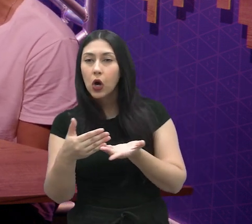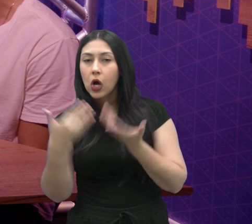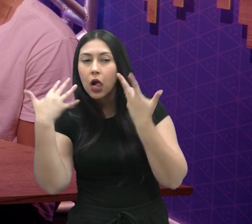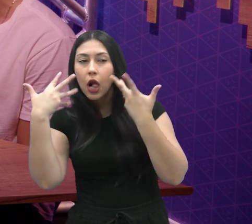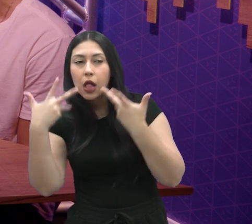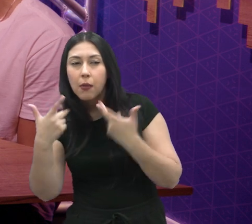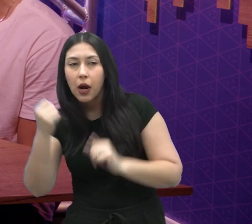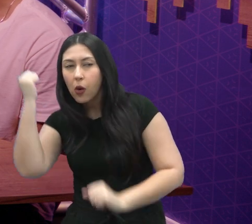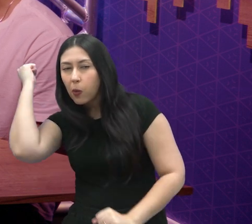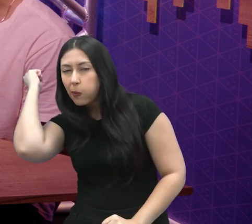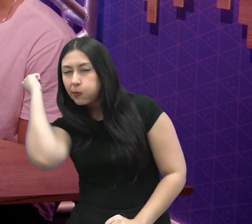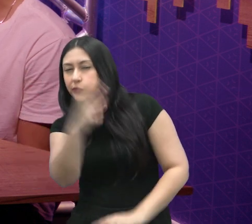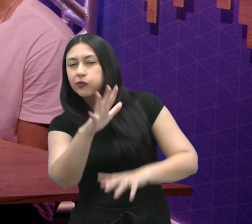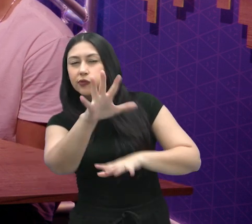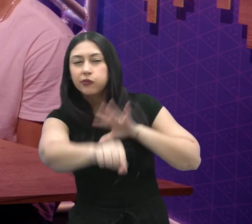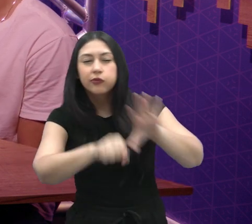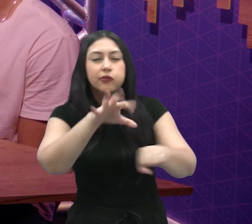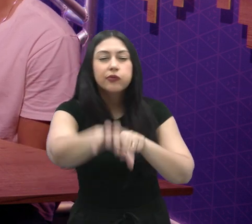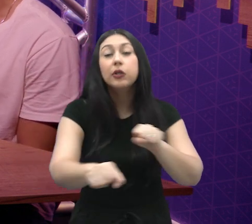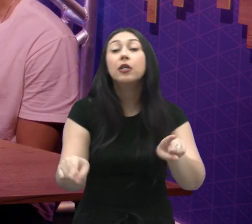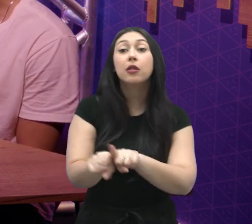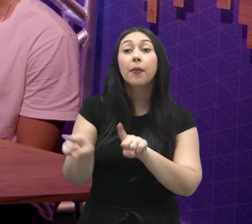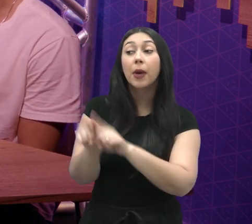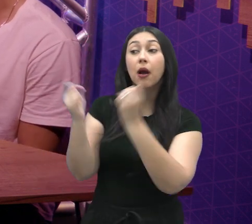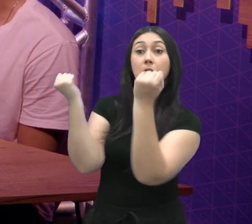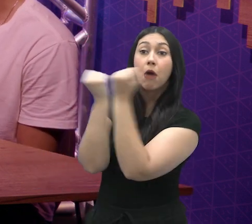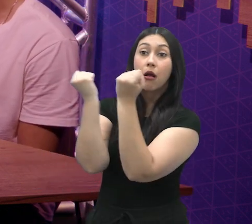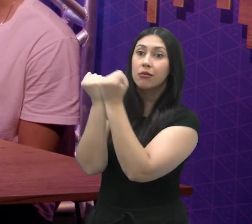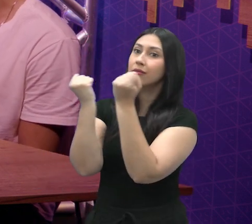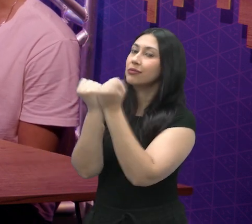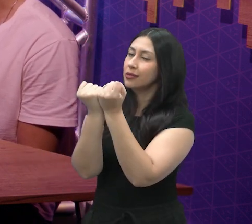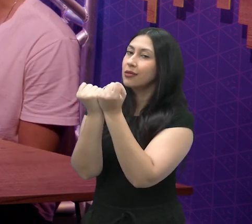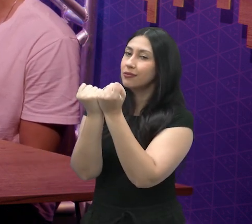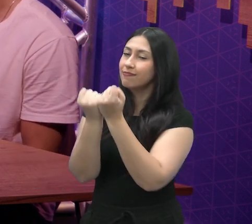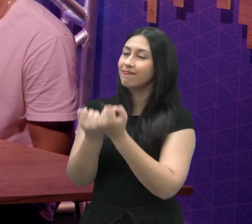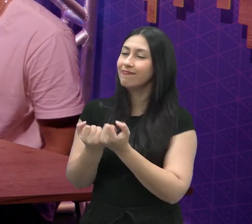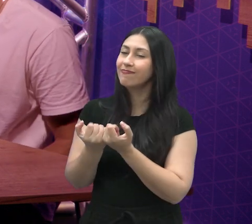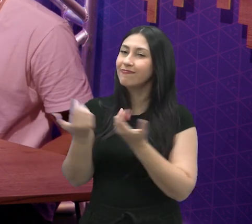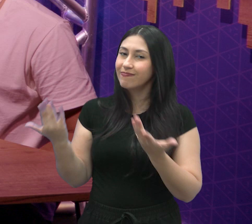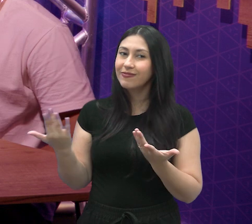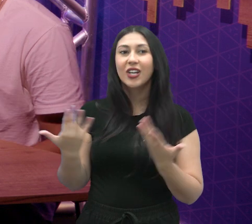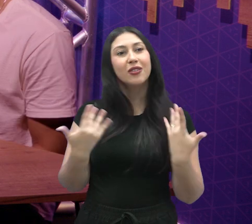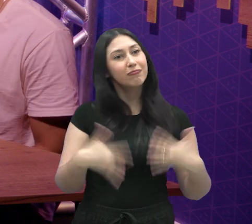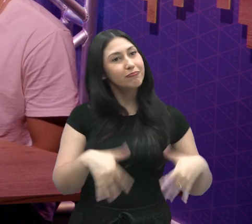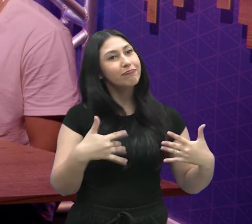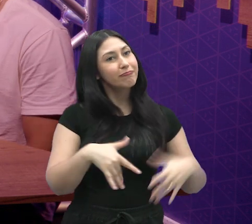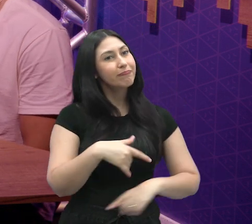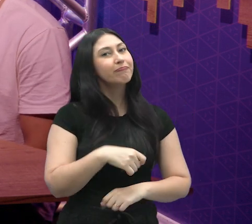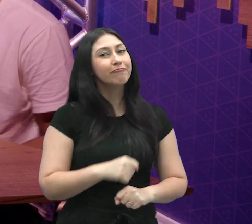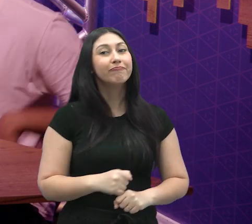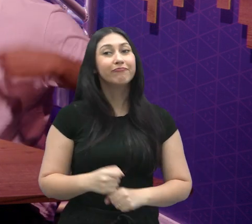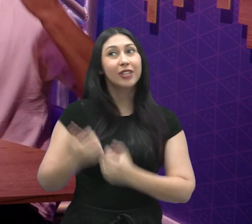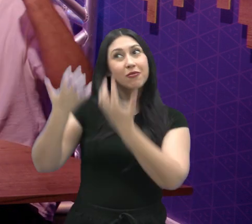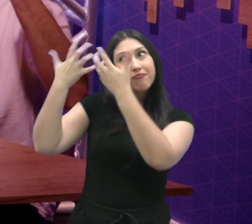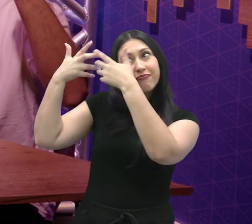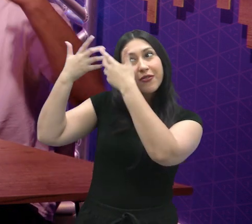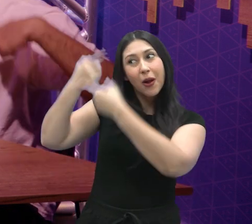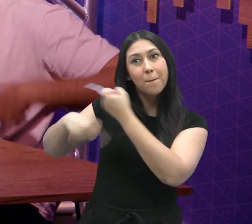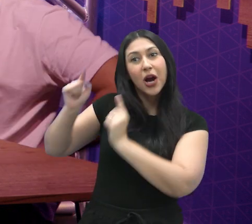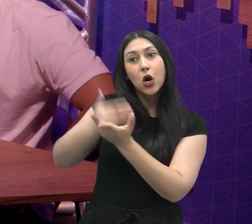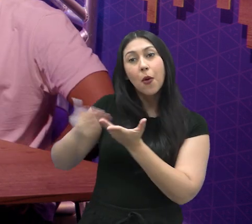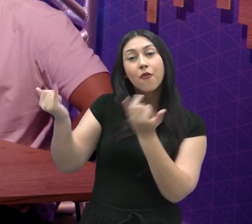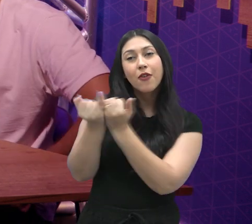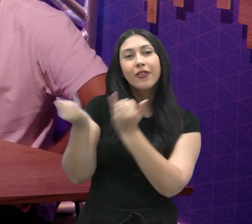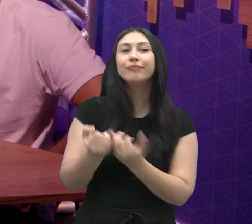conseguir caçar bichos maiores, a gente conseguiu ter mais proteção para os indivíduos. Então, a revolução cognitiva começou